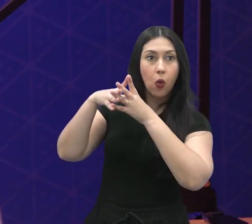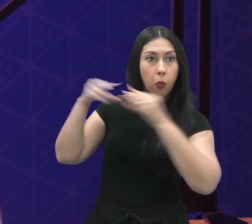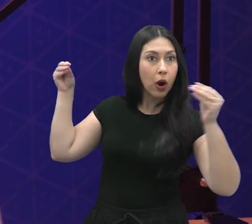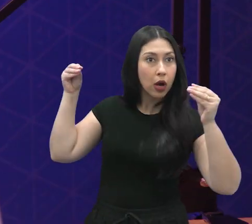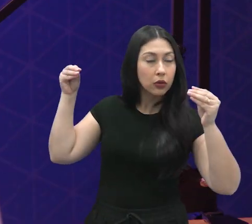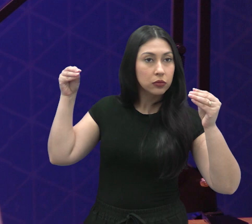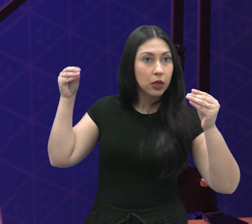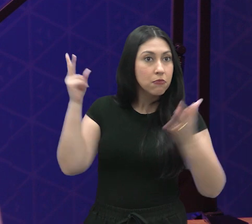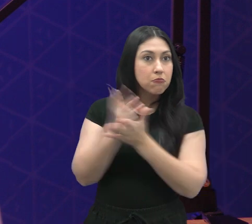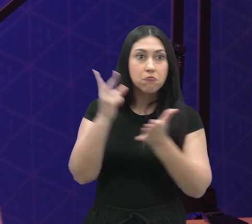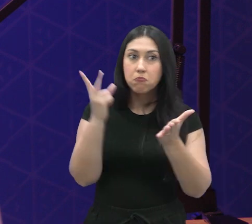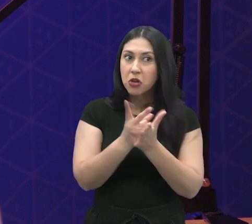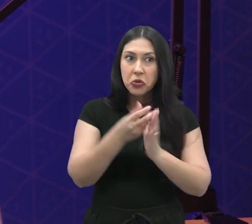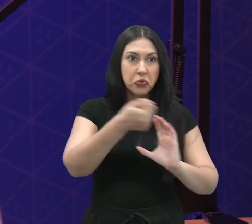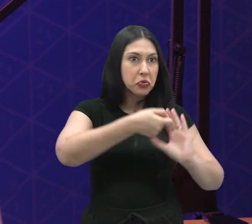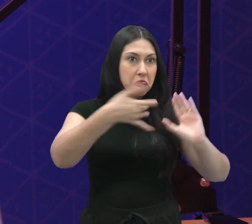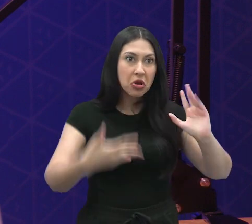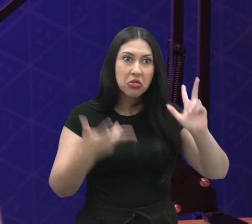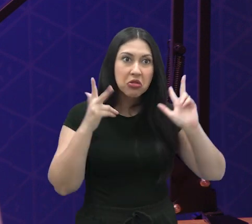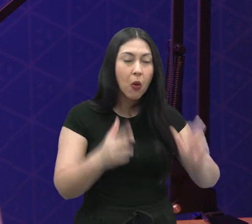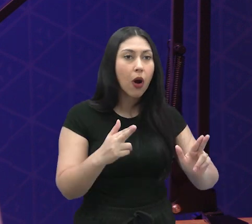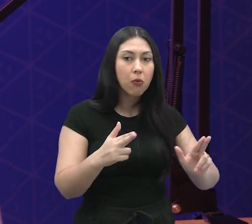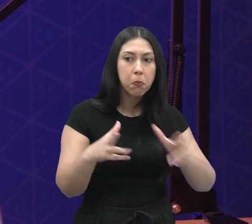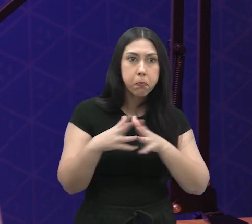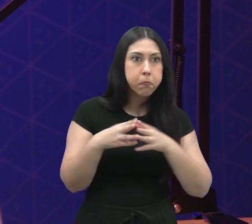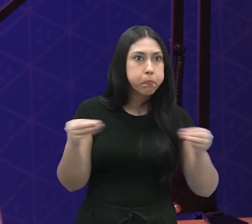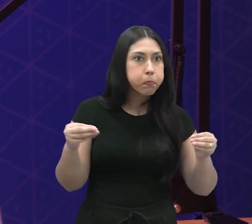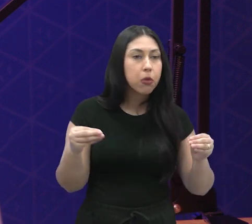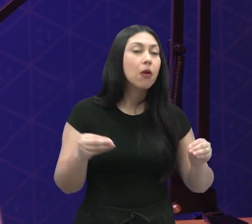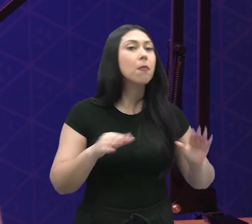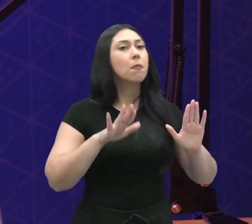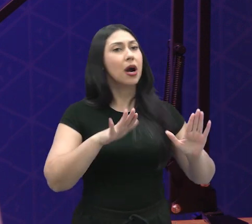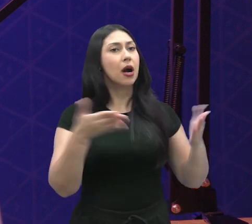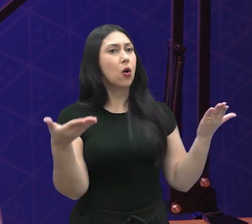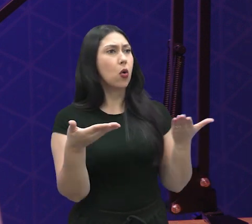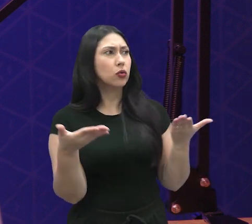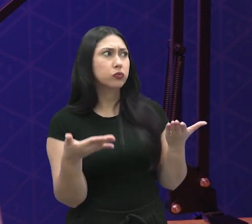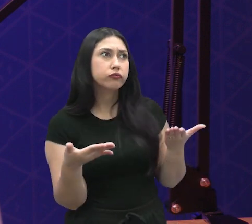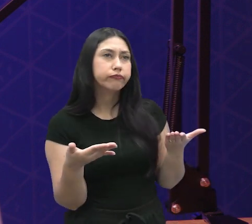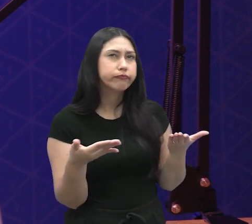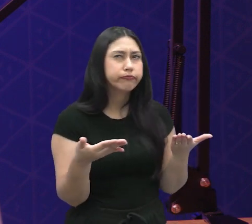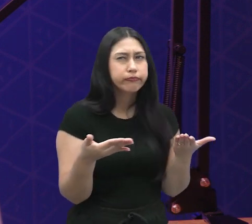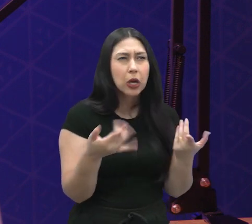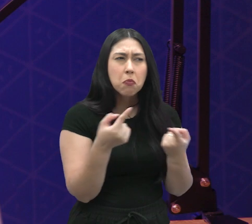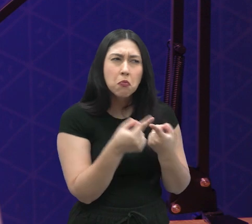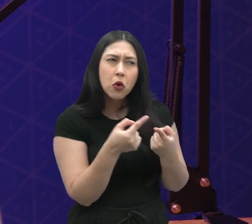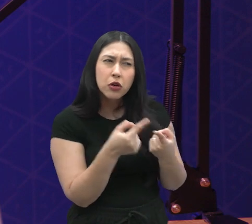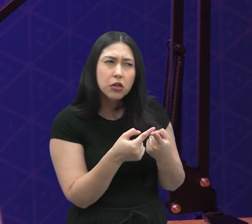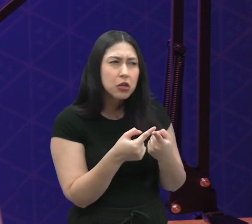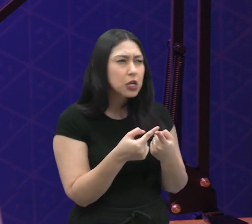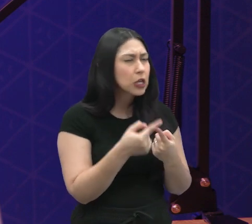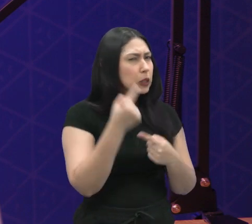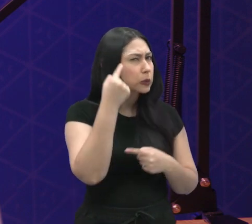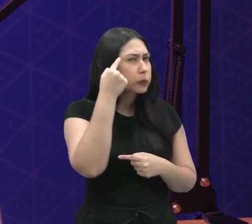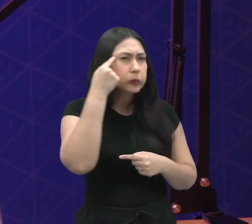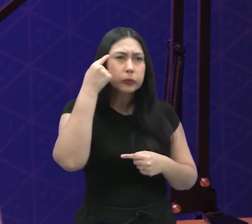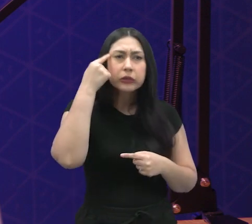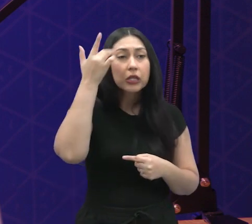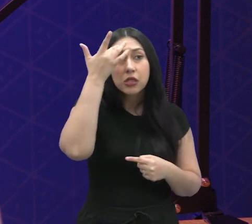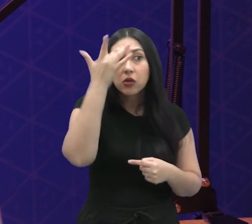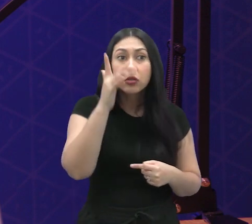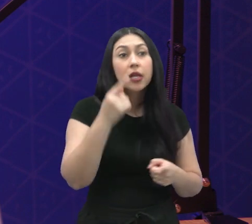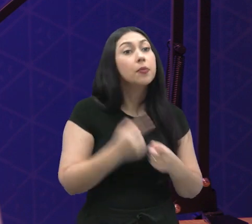mesmas características que a gente não conseguiram chegar até aqui, né? E até hoje é meio que um mistério, né? Porque o Homo